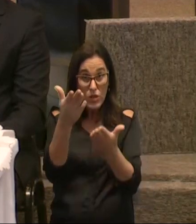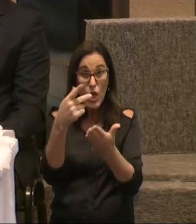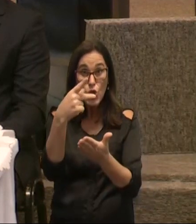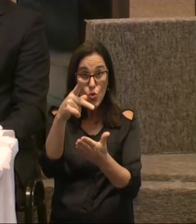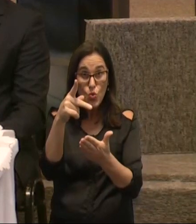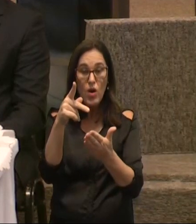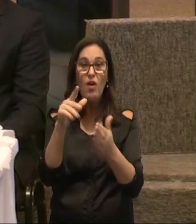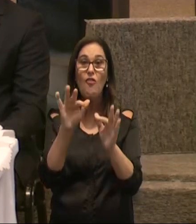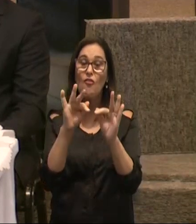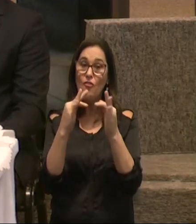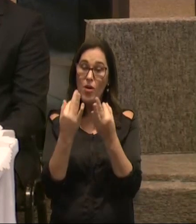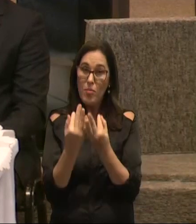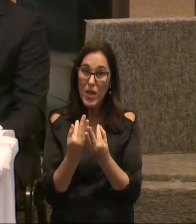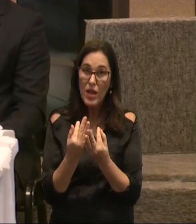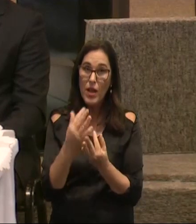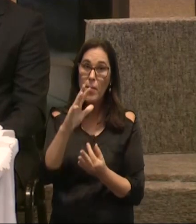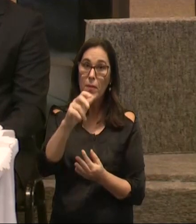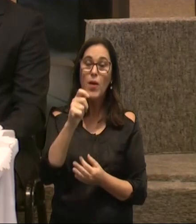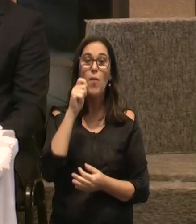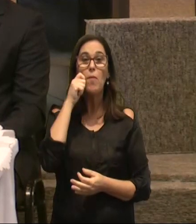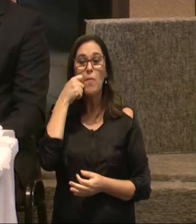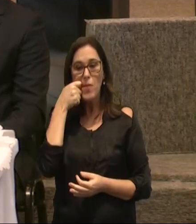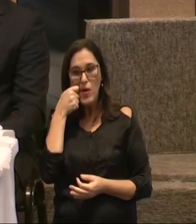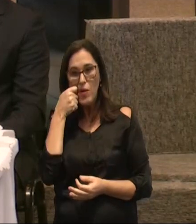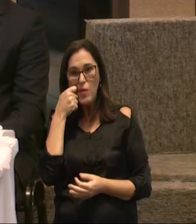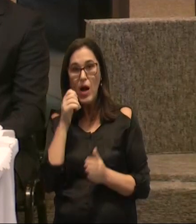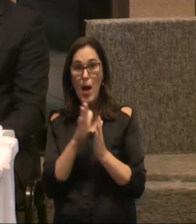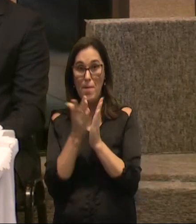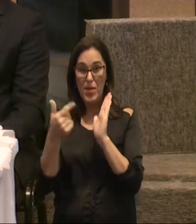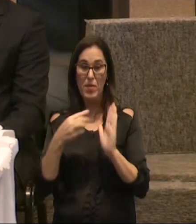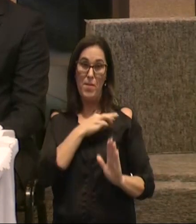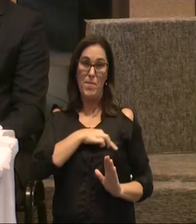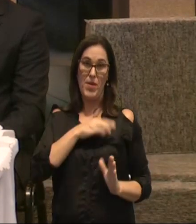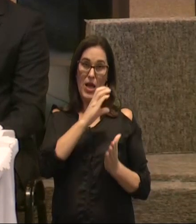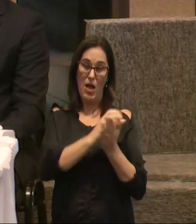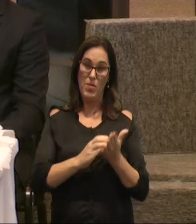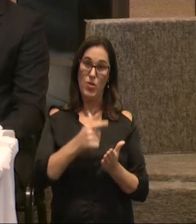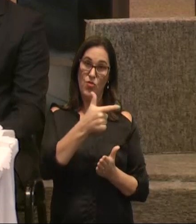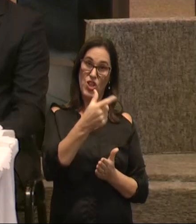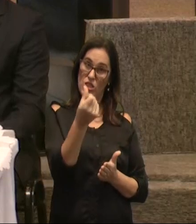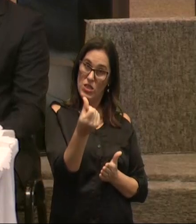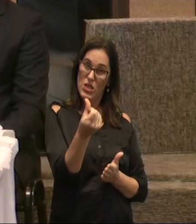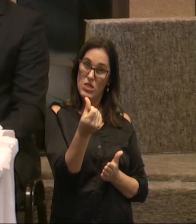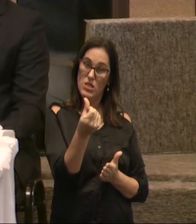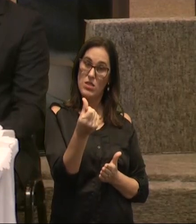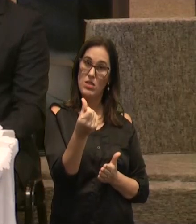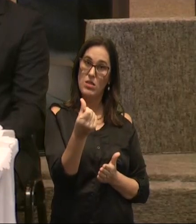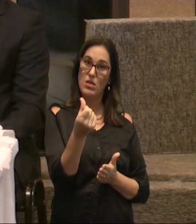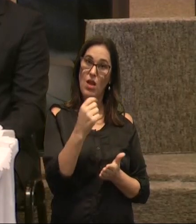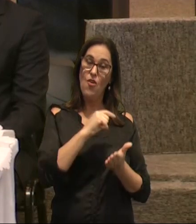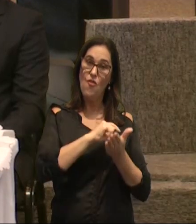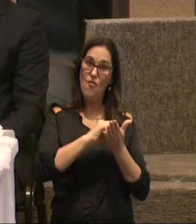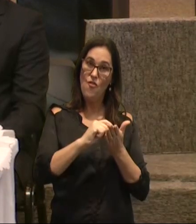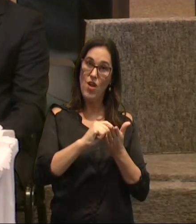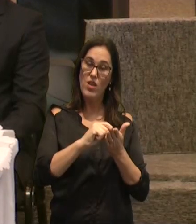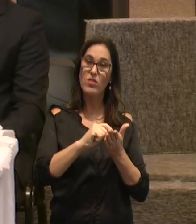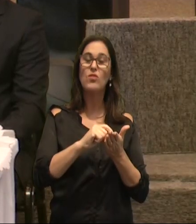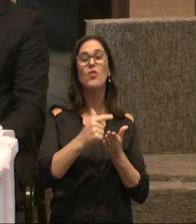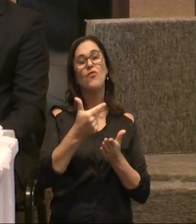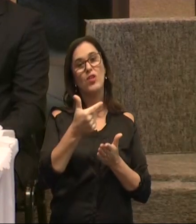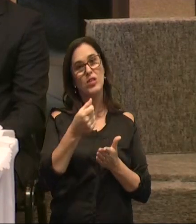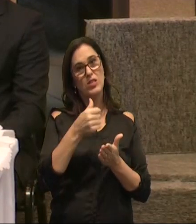poderá tomar o pão, como a Bíblia diz em Mateus no capítulo 26, a partir do verso 26